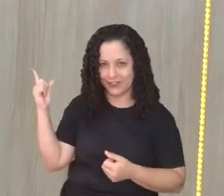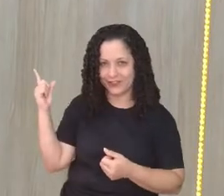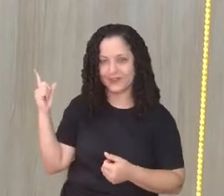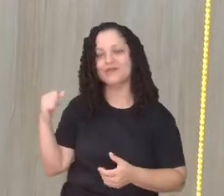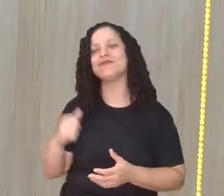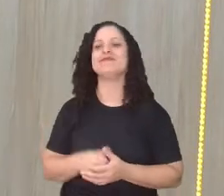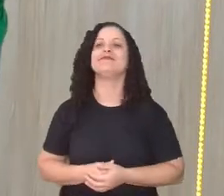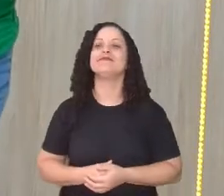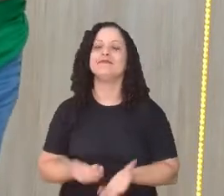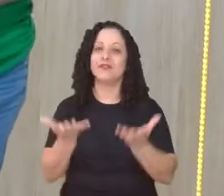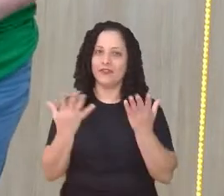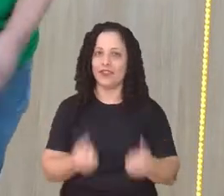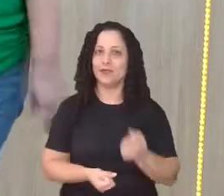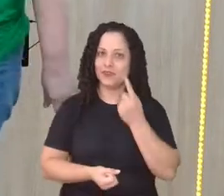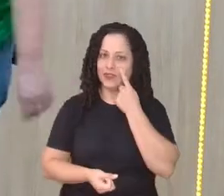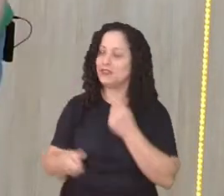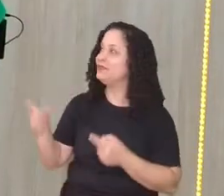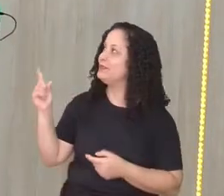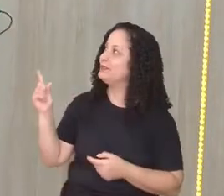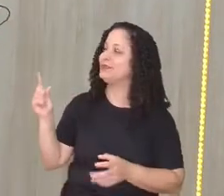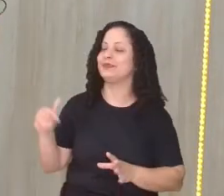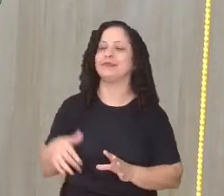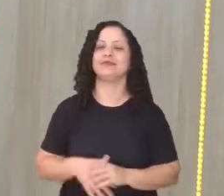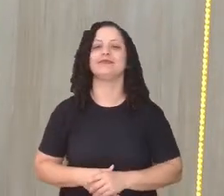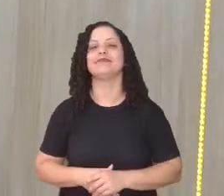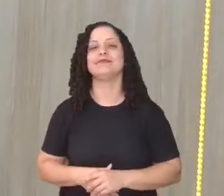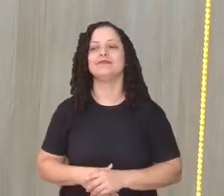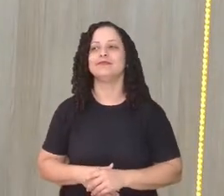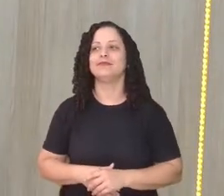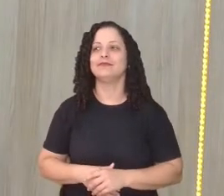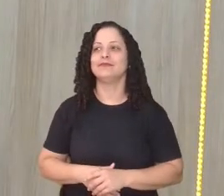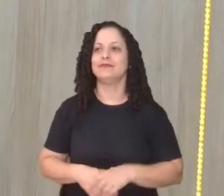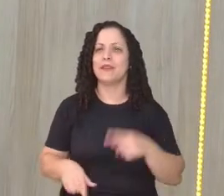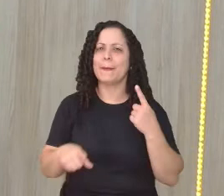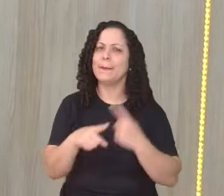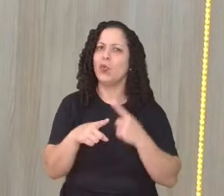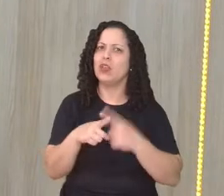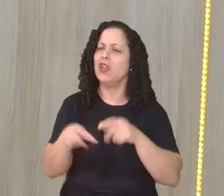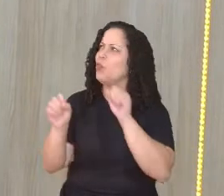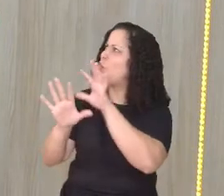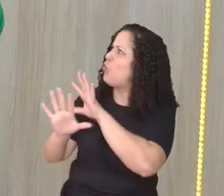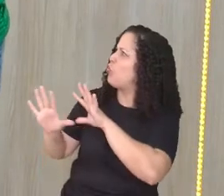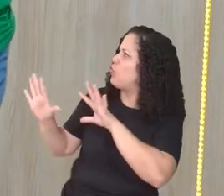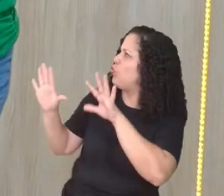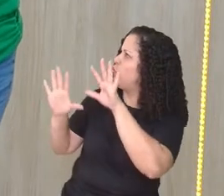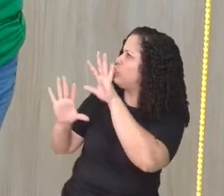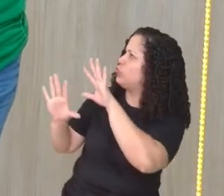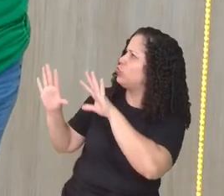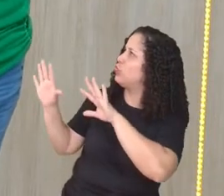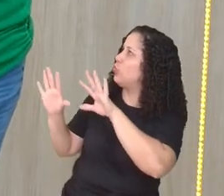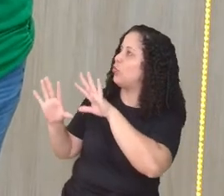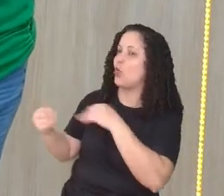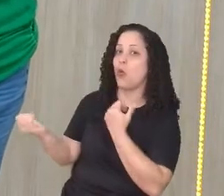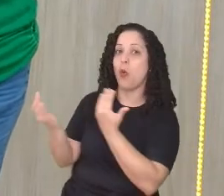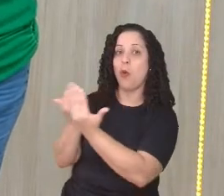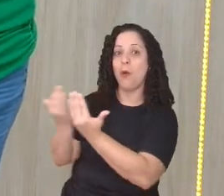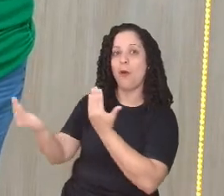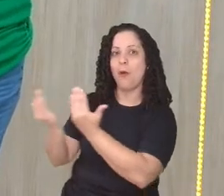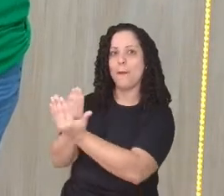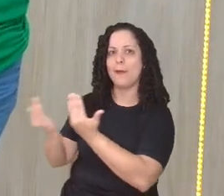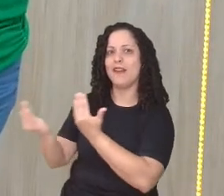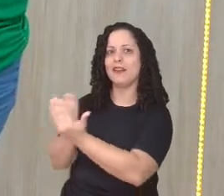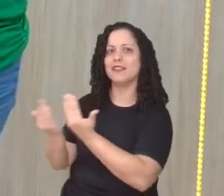Então, vamos nós. Por que isso? Porque ele quer a comparação do perímetro.